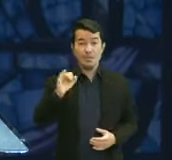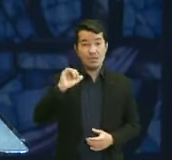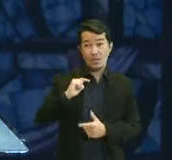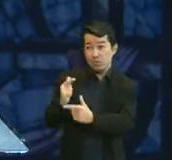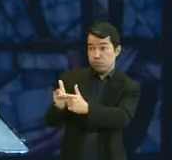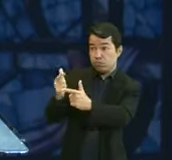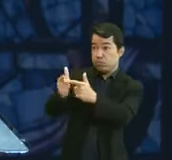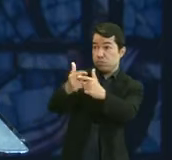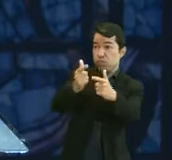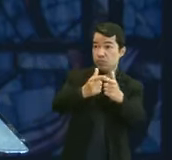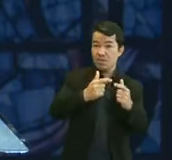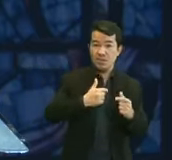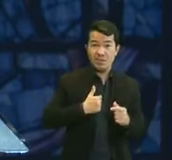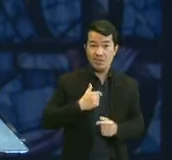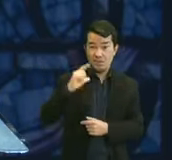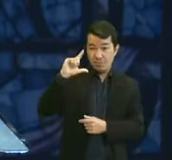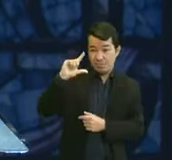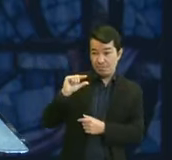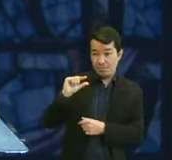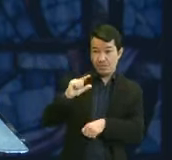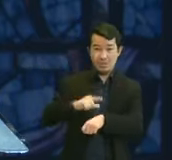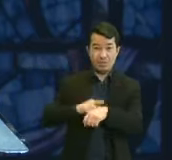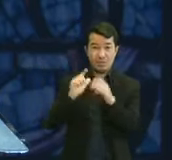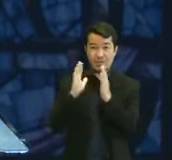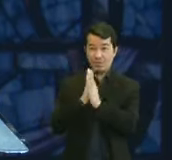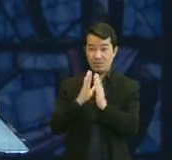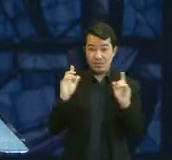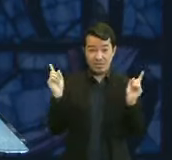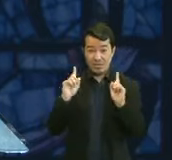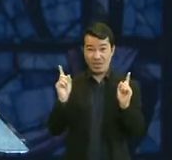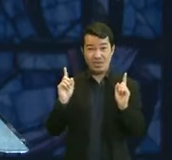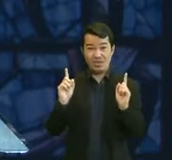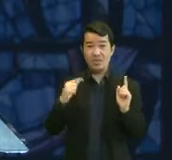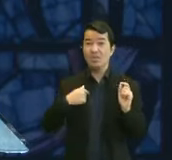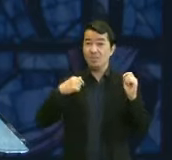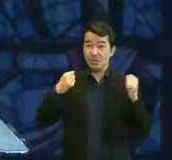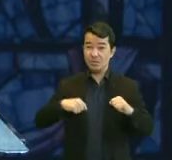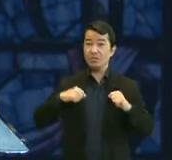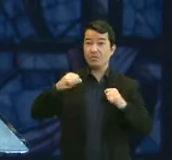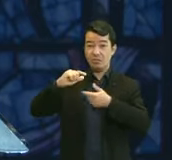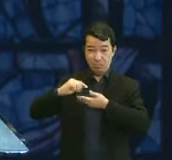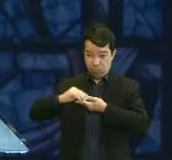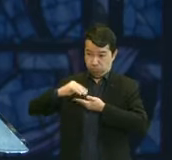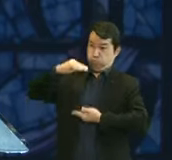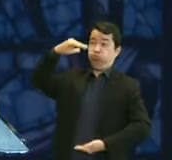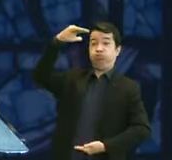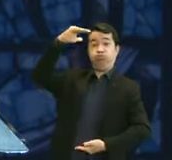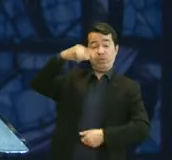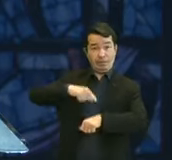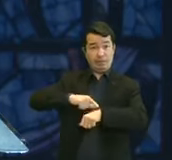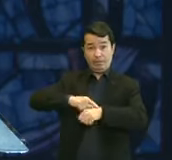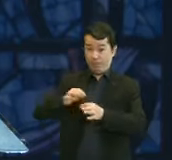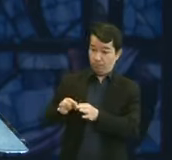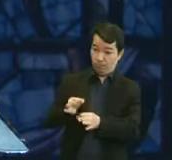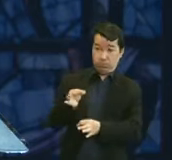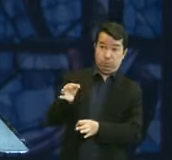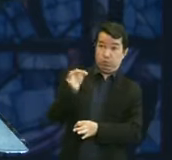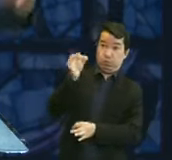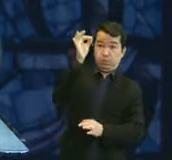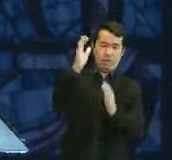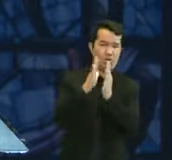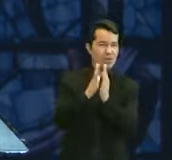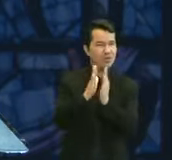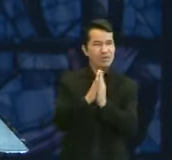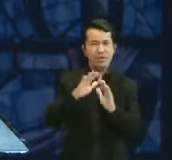aumento o tempo de oração. Nós fazemos exatamente o contrário. Os desafios aumentam e a gente diz, não